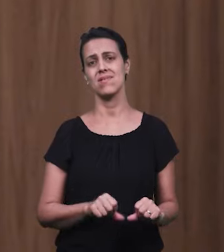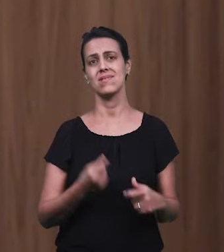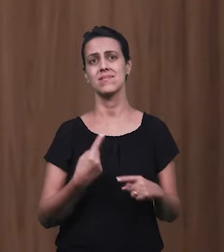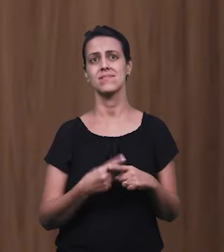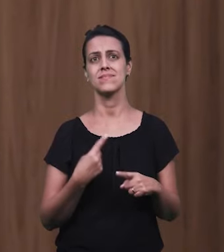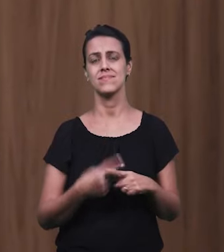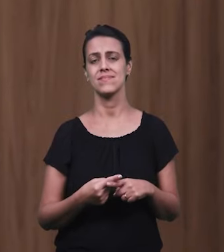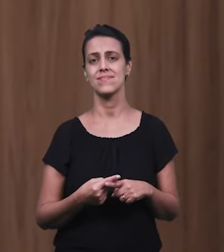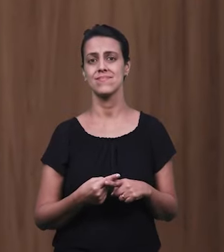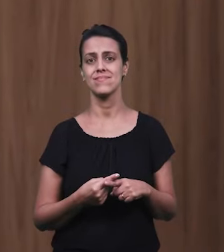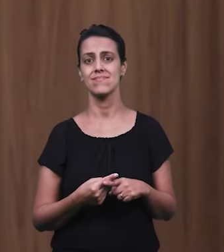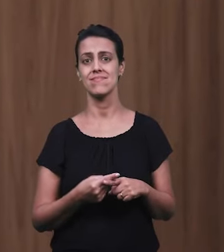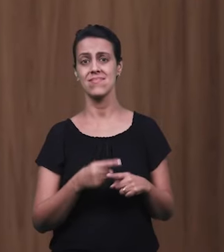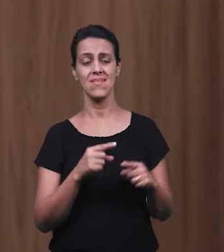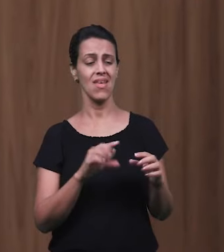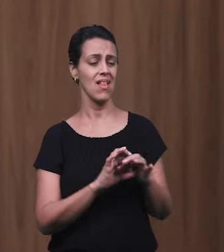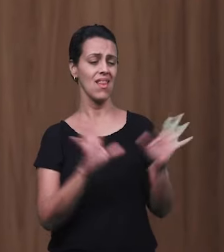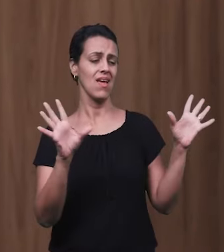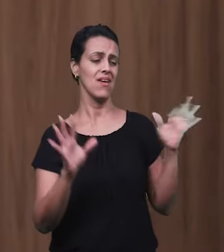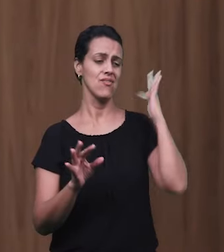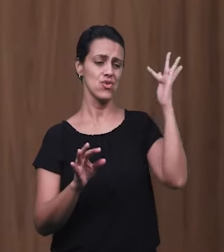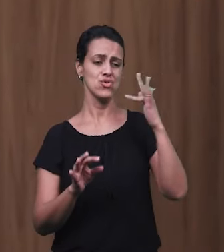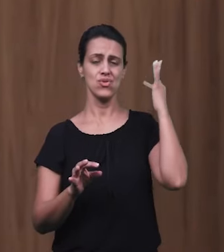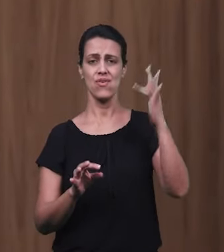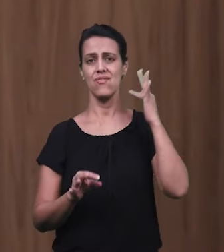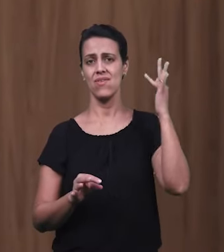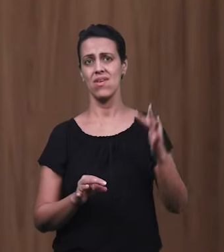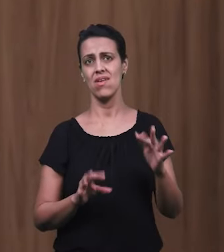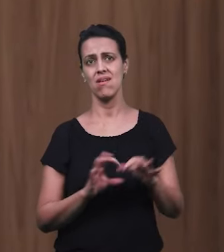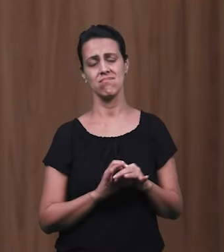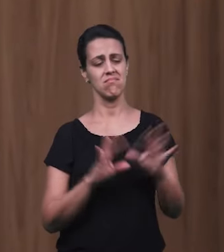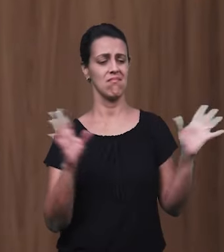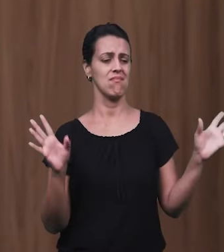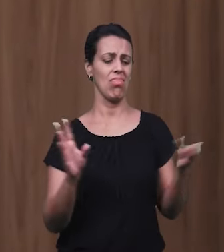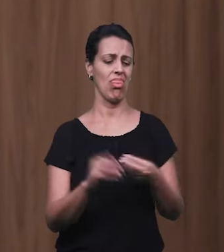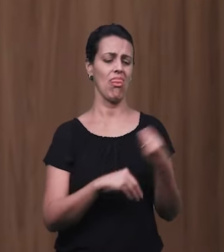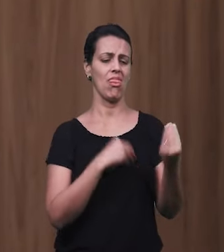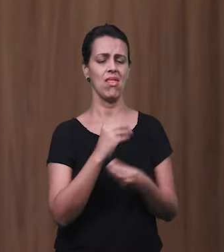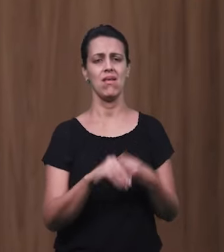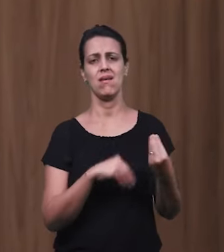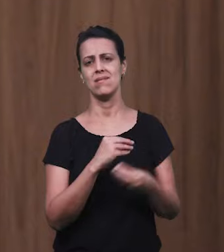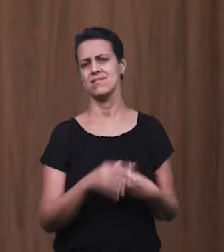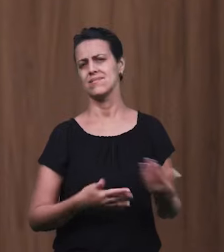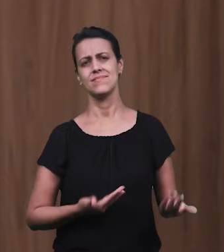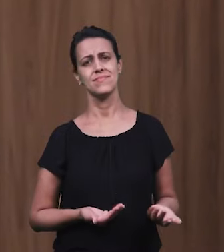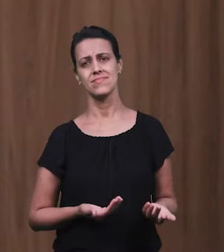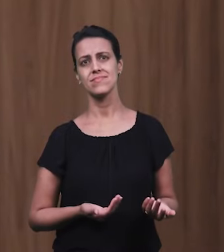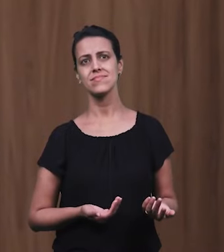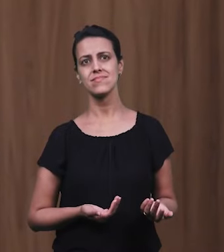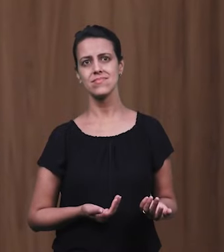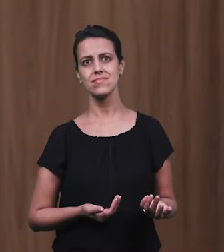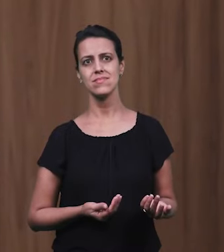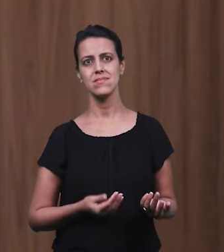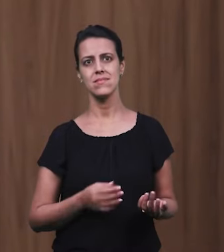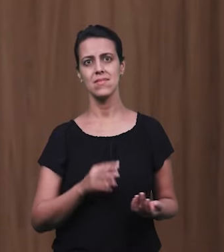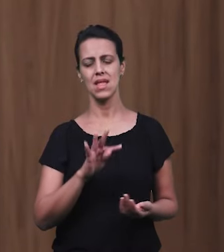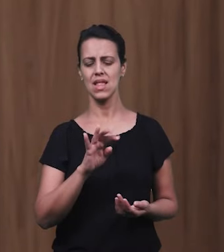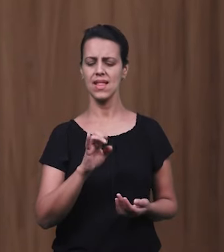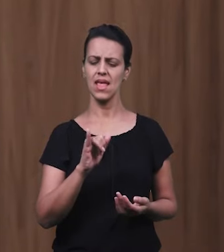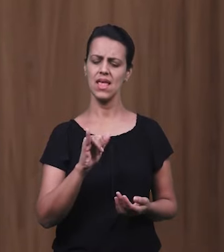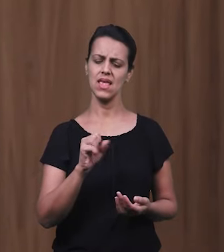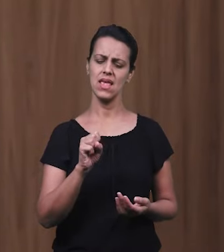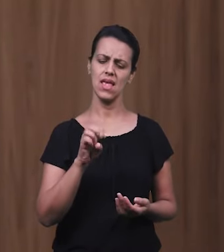porque ela admitiu o quê? De filosofia, os filósofos de Cambridge, de Oxford, né, que eram chamados deístas,